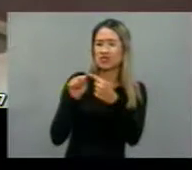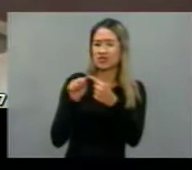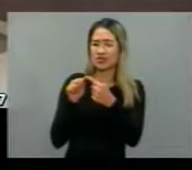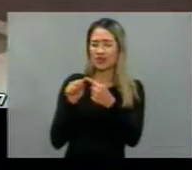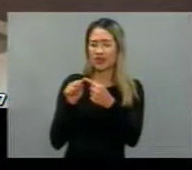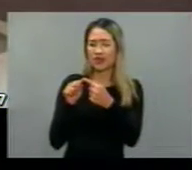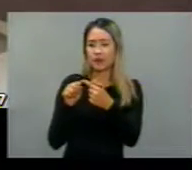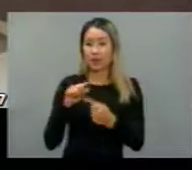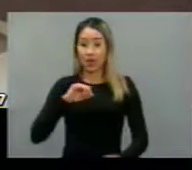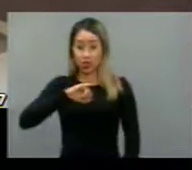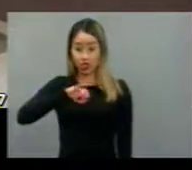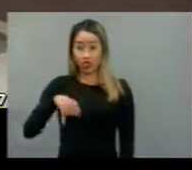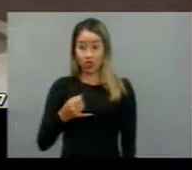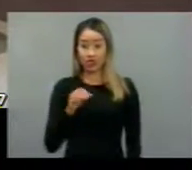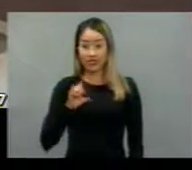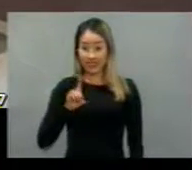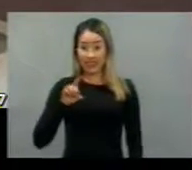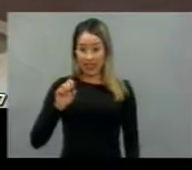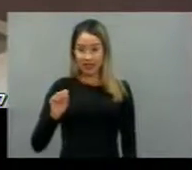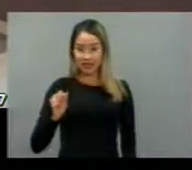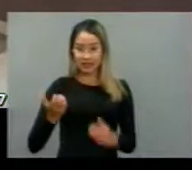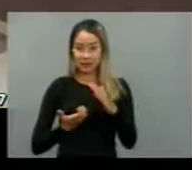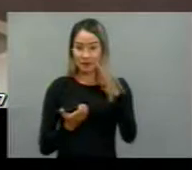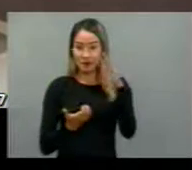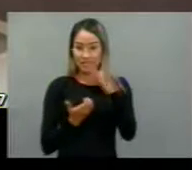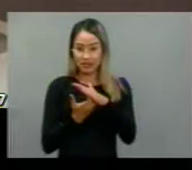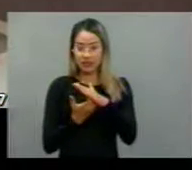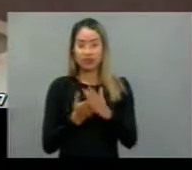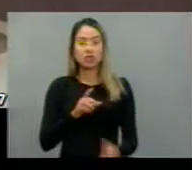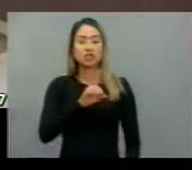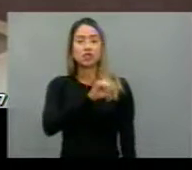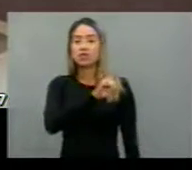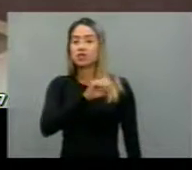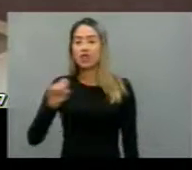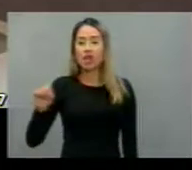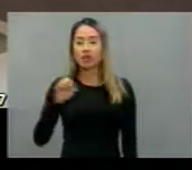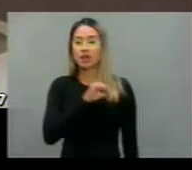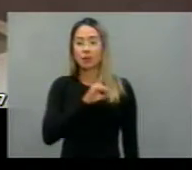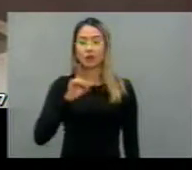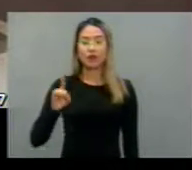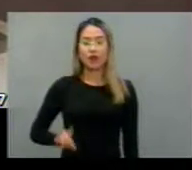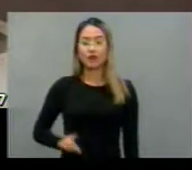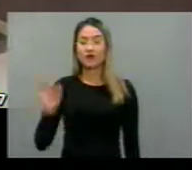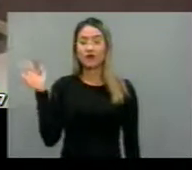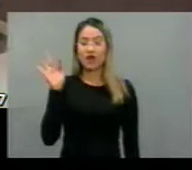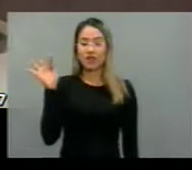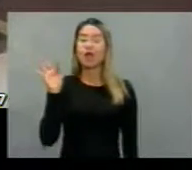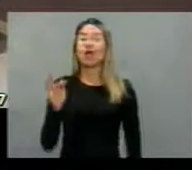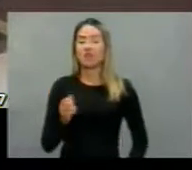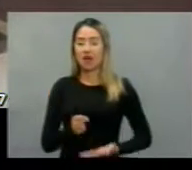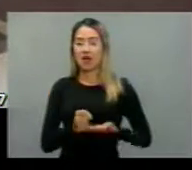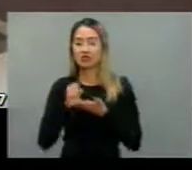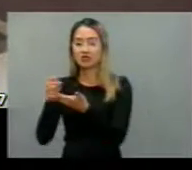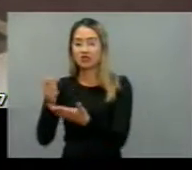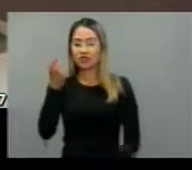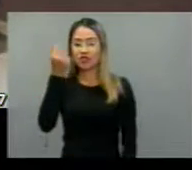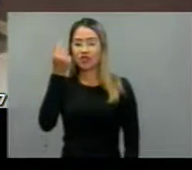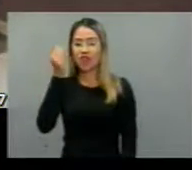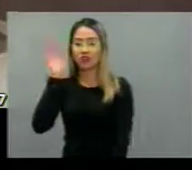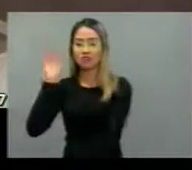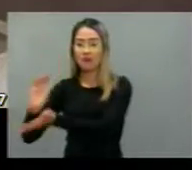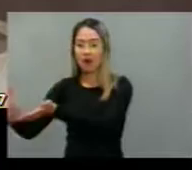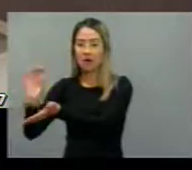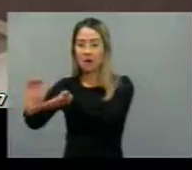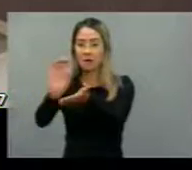JBS financiou mais de 100 deputados federais. Mais de 100 deputados federais. Exatamente. Mais de